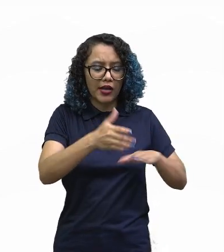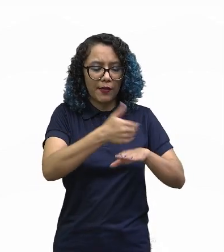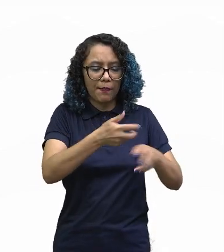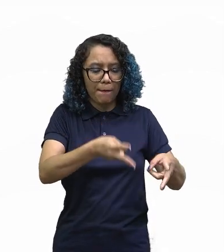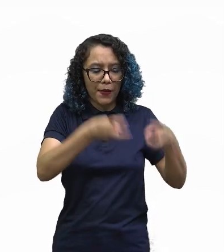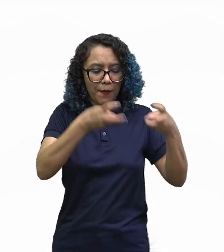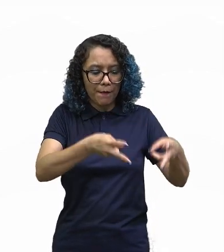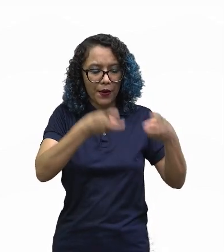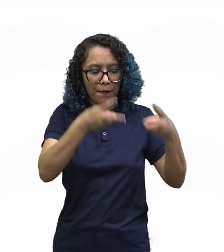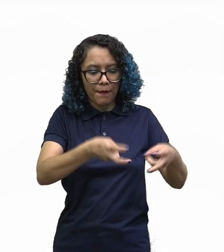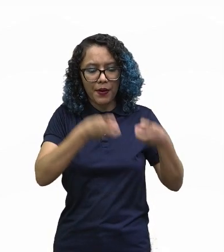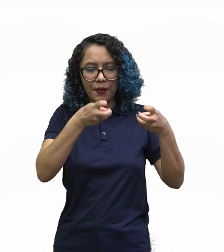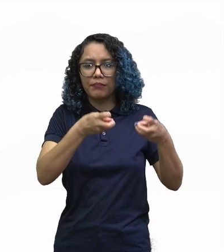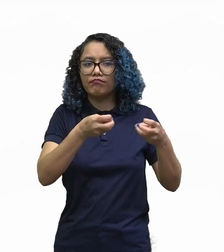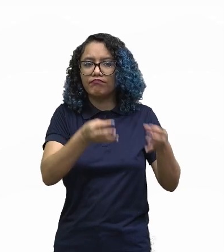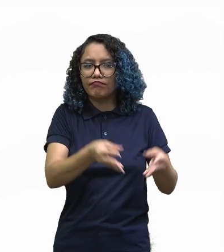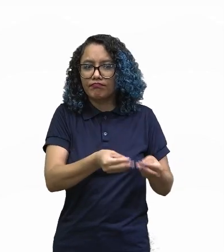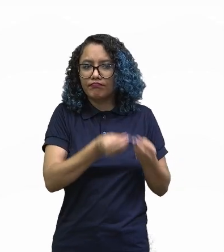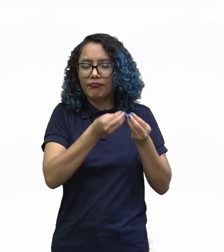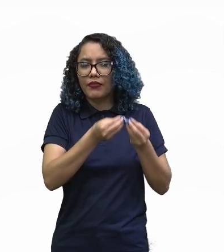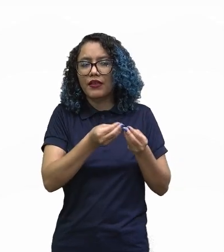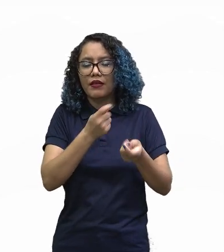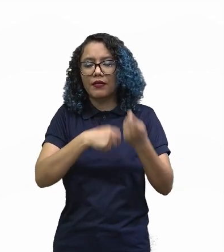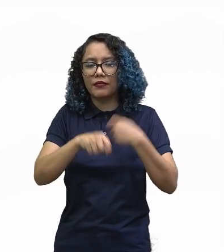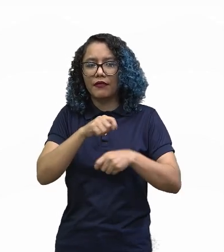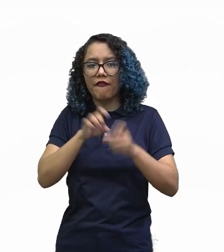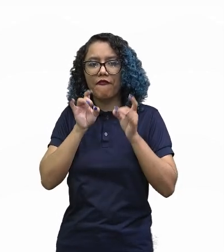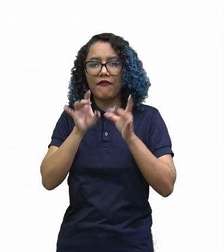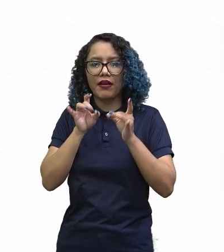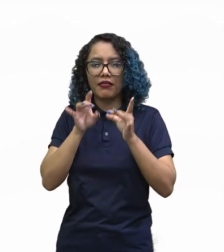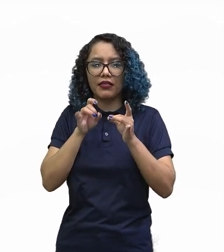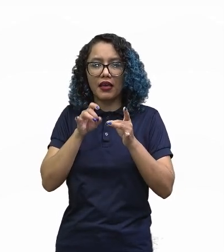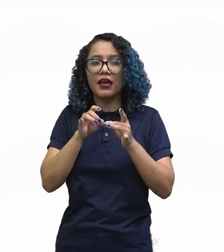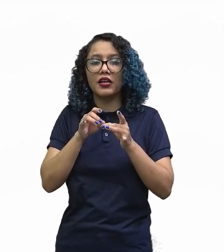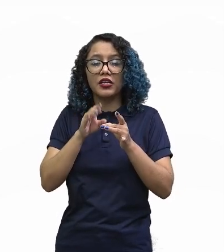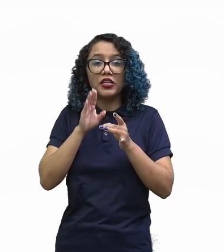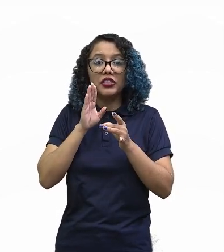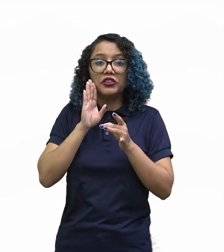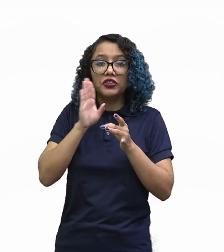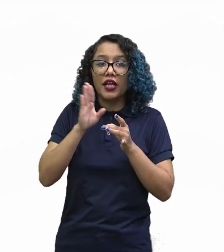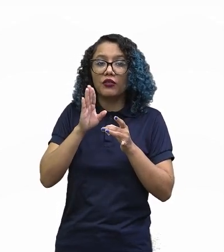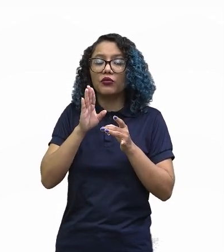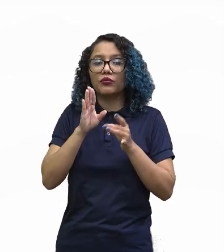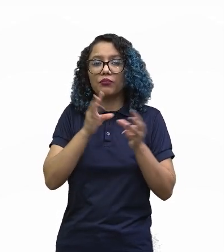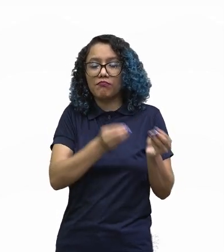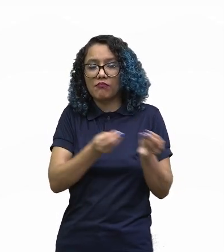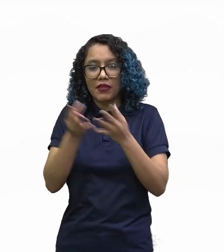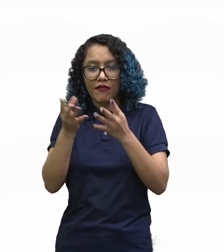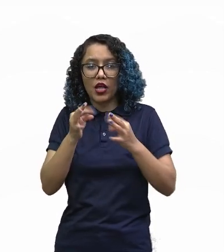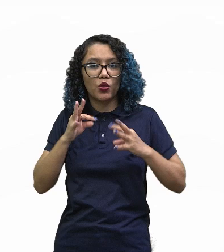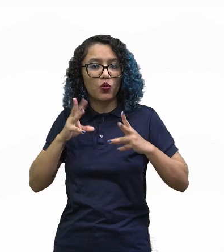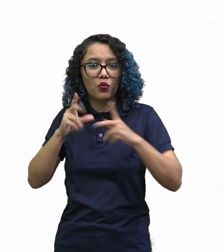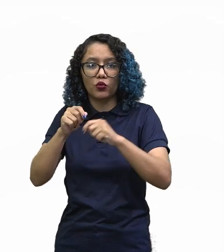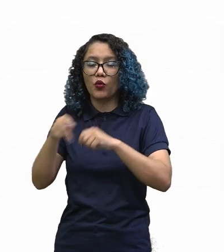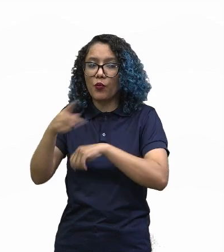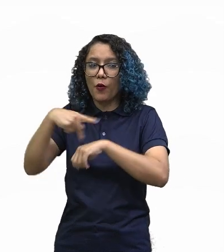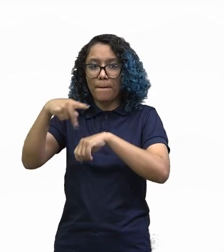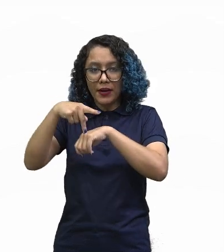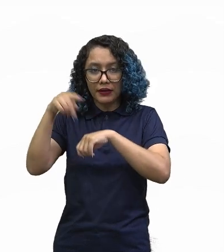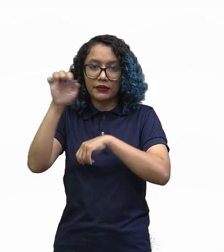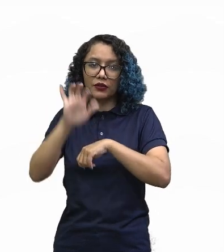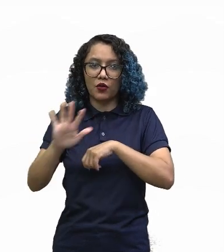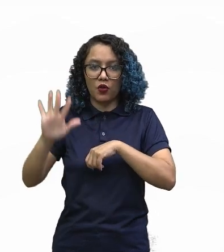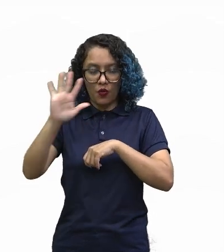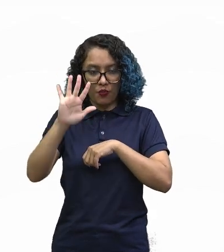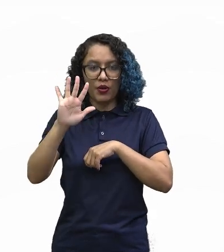eles deveriam ser comercializados direto com a metrópole, ou seja, com o país